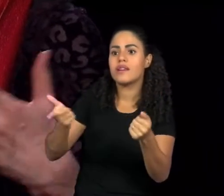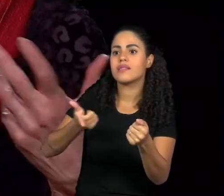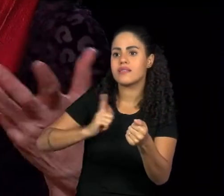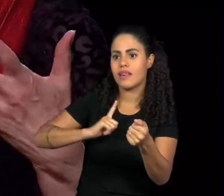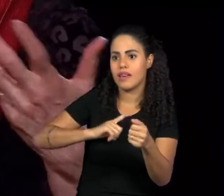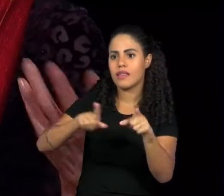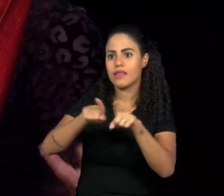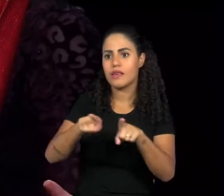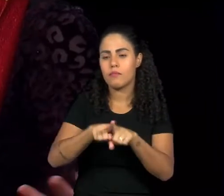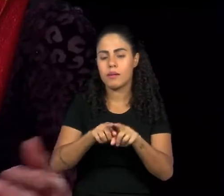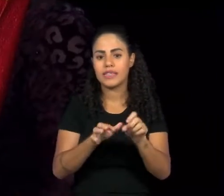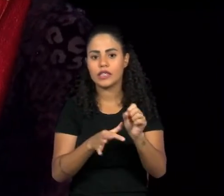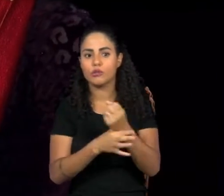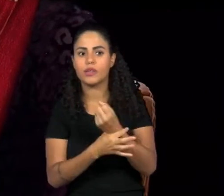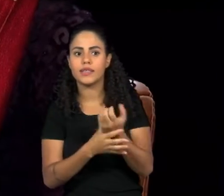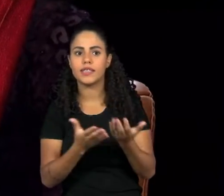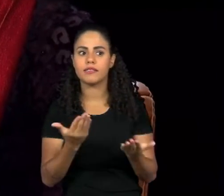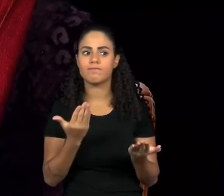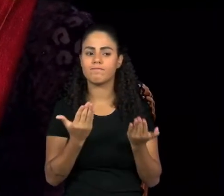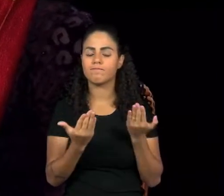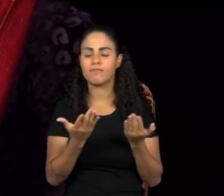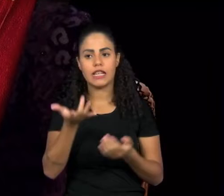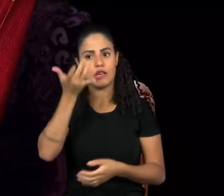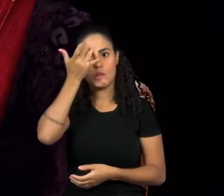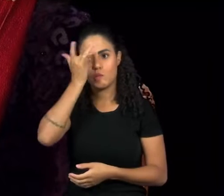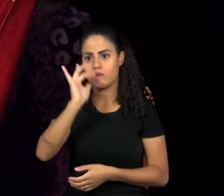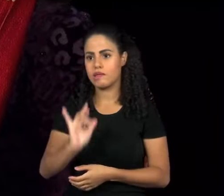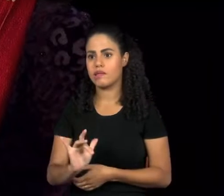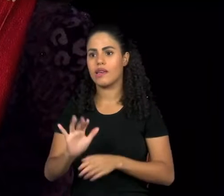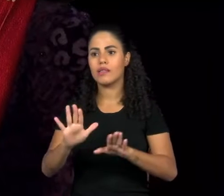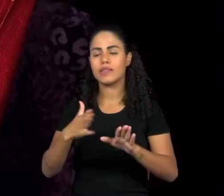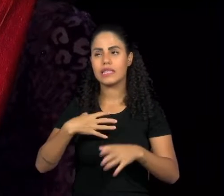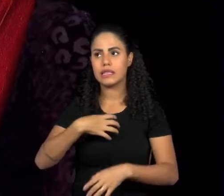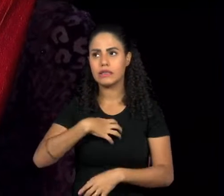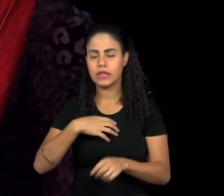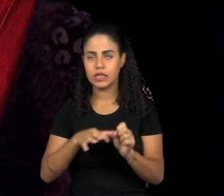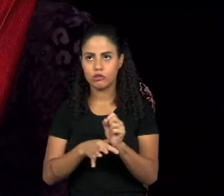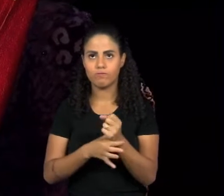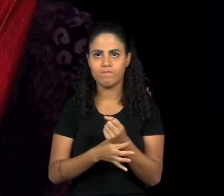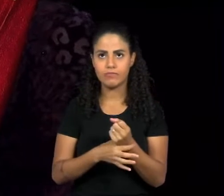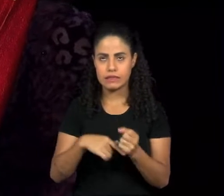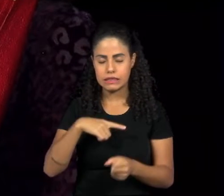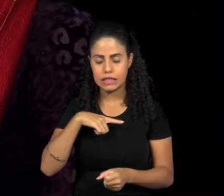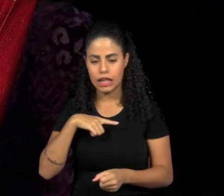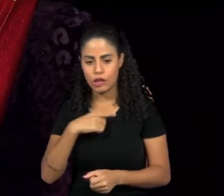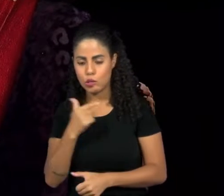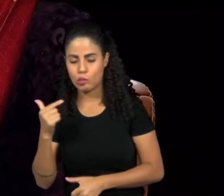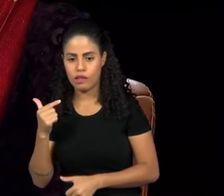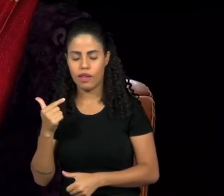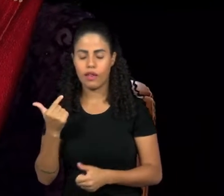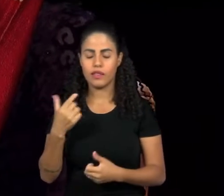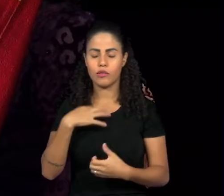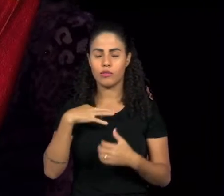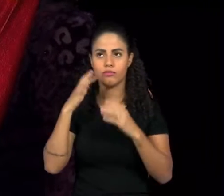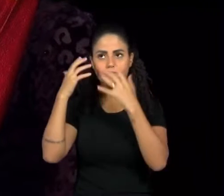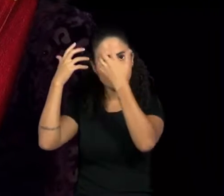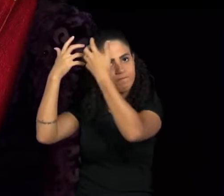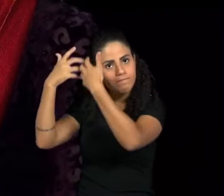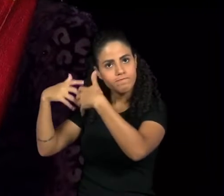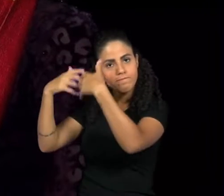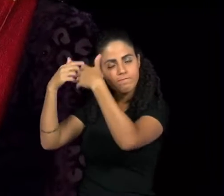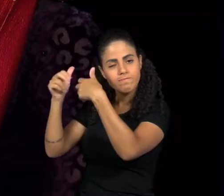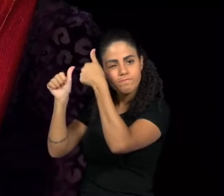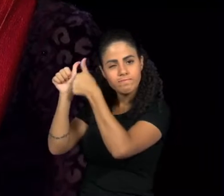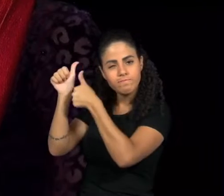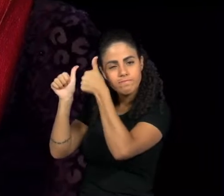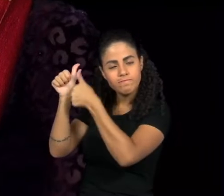há segurança realmente. Então, essa insegurança me levou a refletir de que o que eu achava